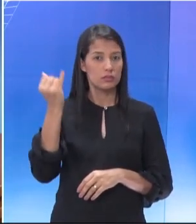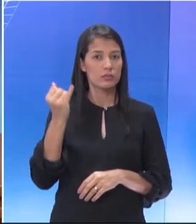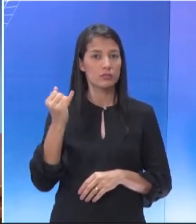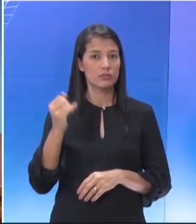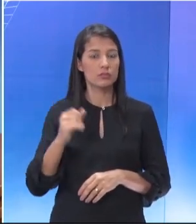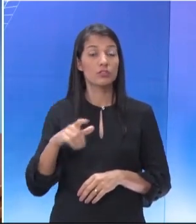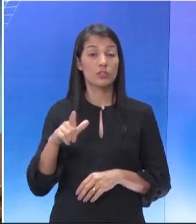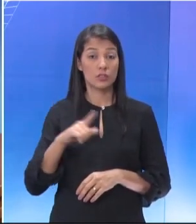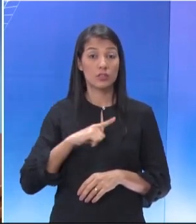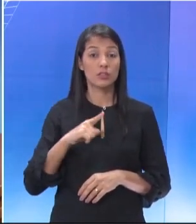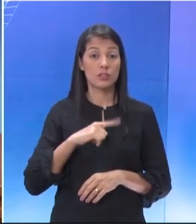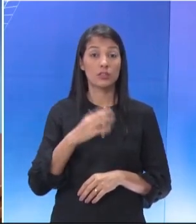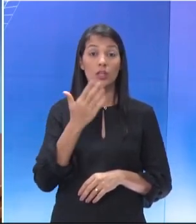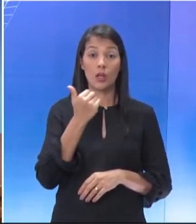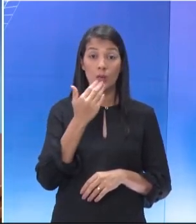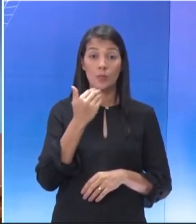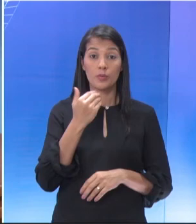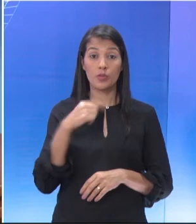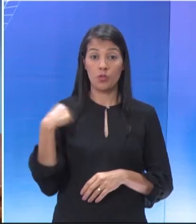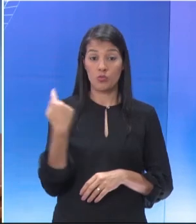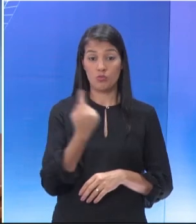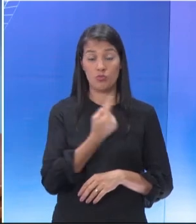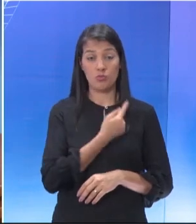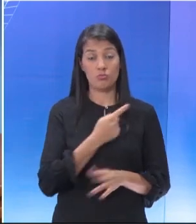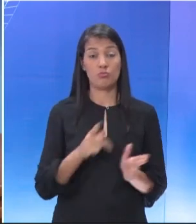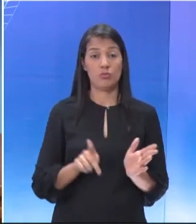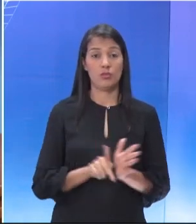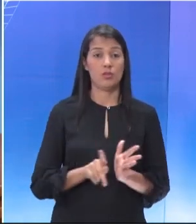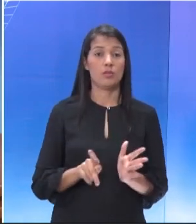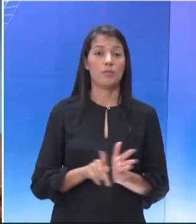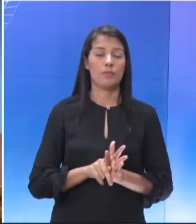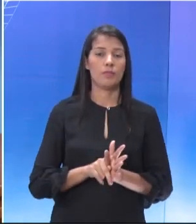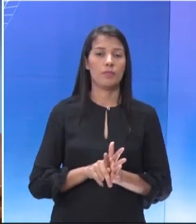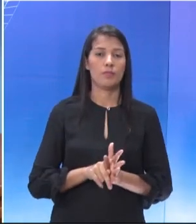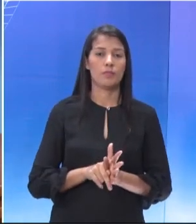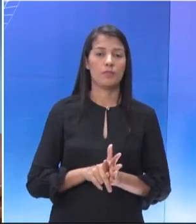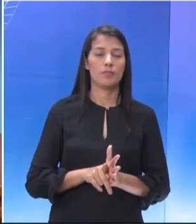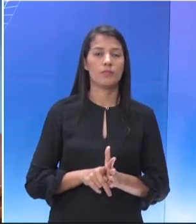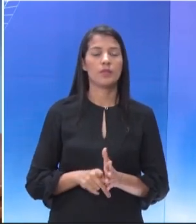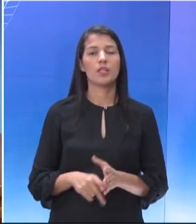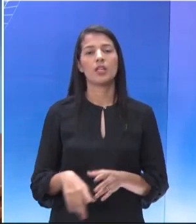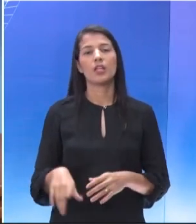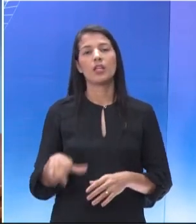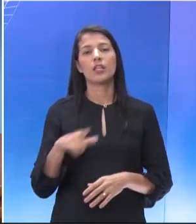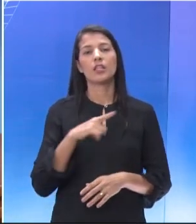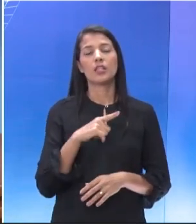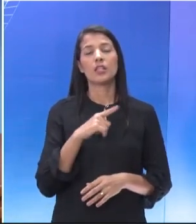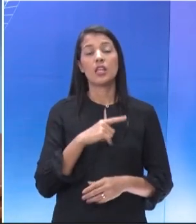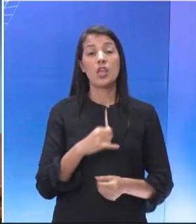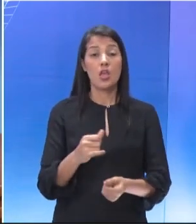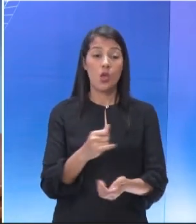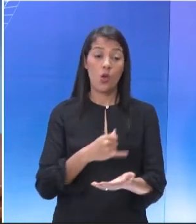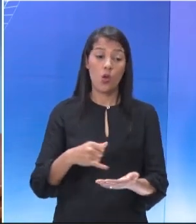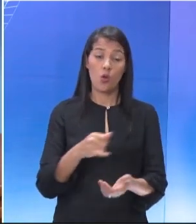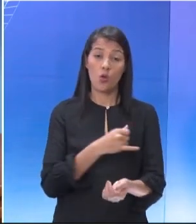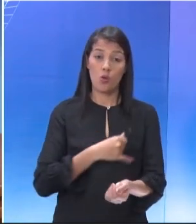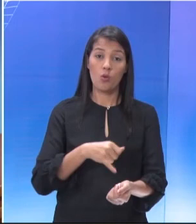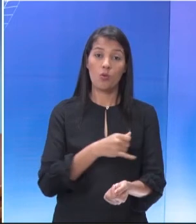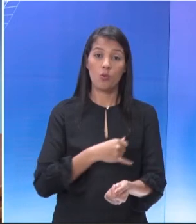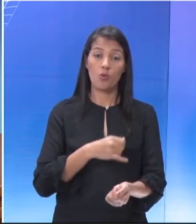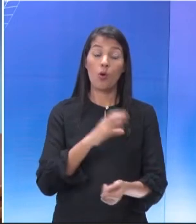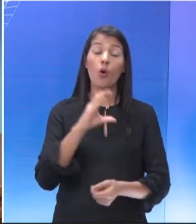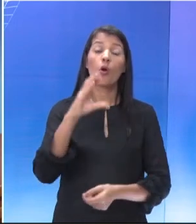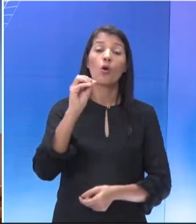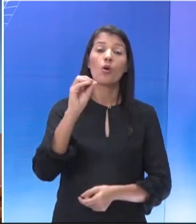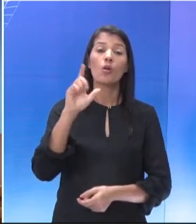lipídios, algumas pessoas falam aí do colesterol bom, colesterol ruim, colesterol bom que é o HDL, colesterol ruim, que é o LDL,